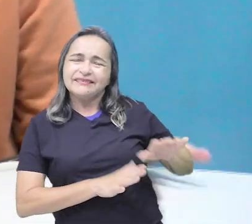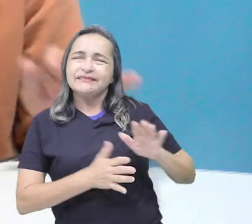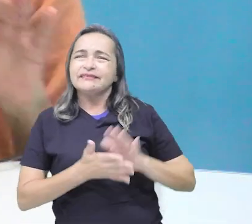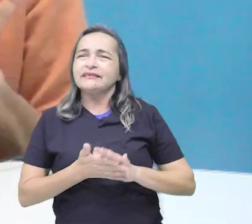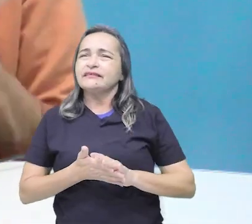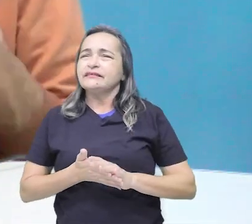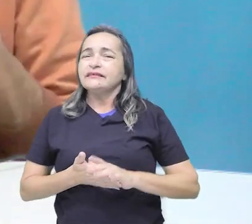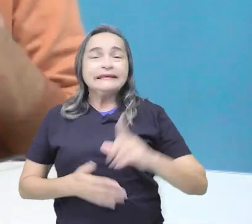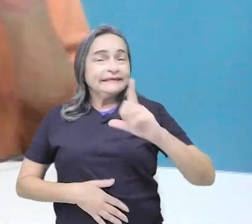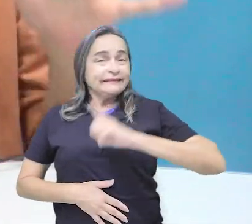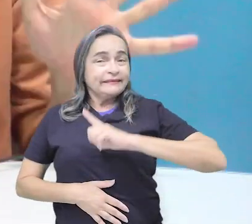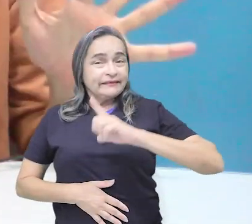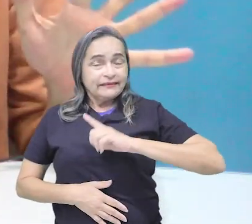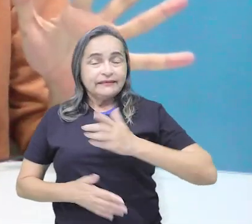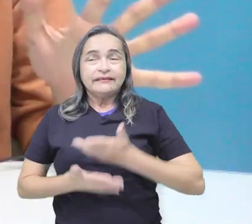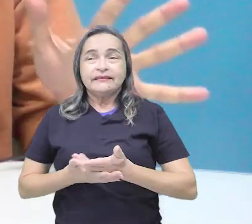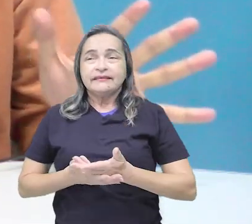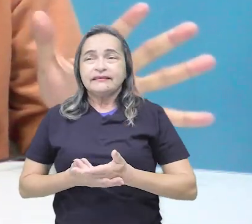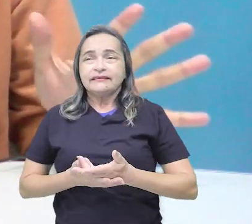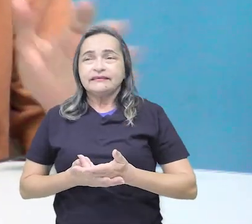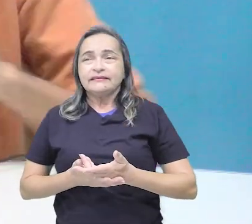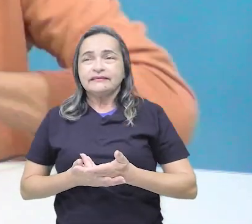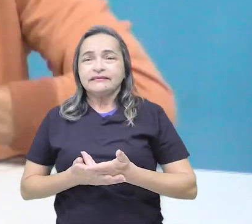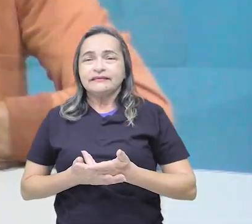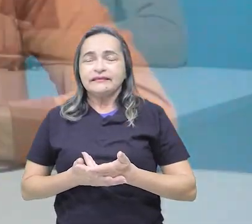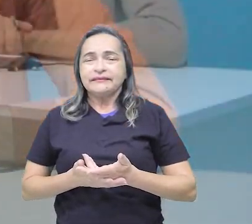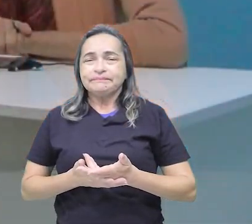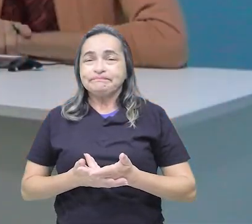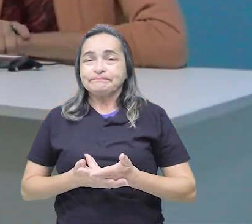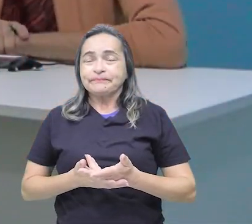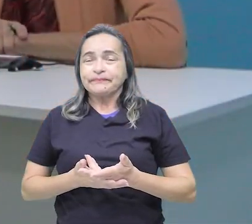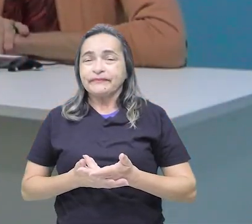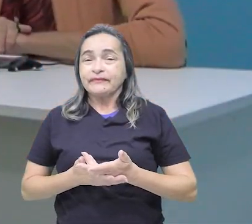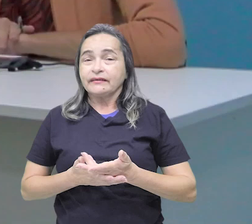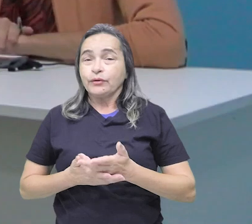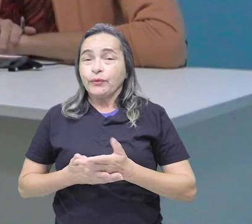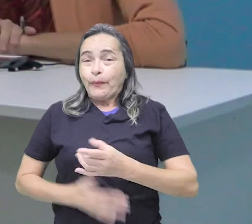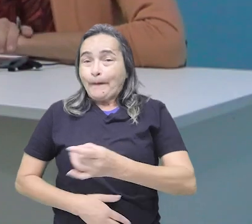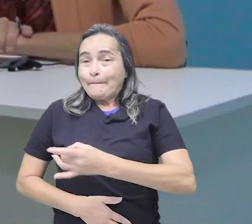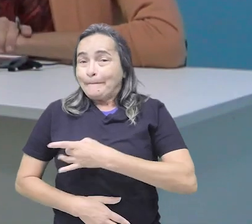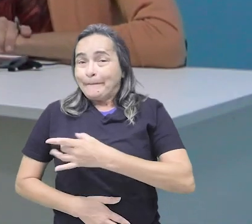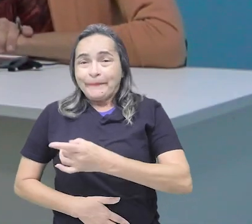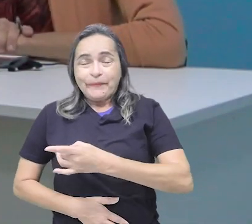maior pelo estigma do exame do toque? Sim, muito boa pergunta.